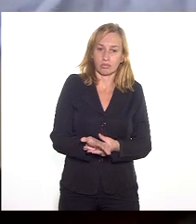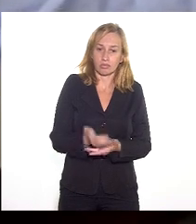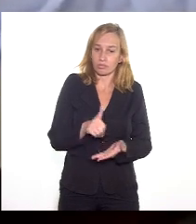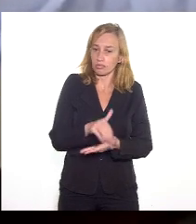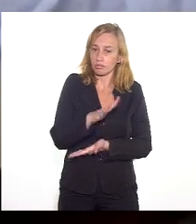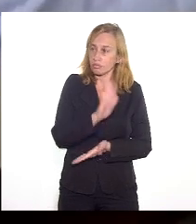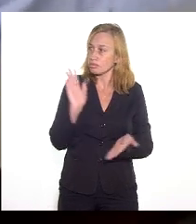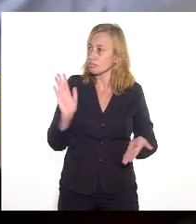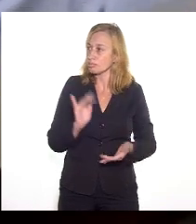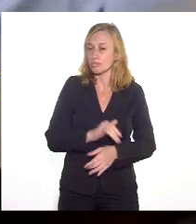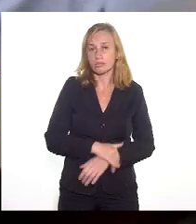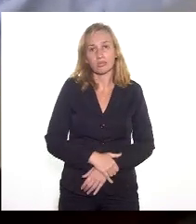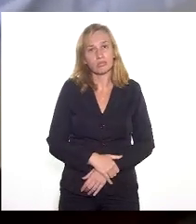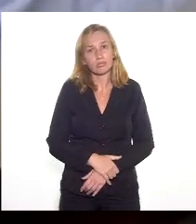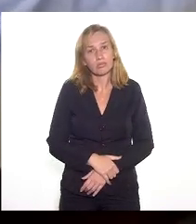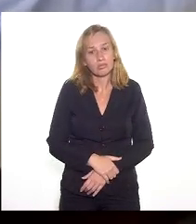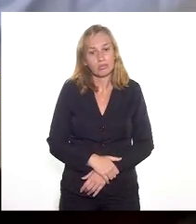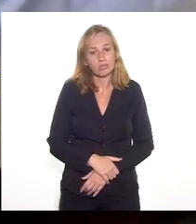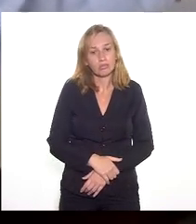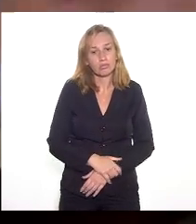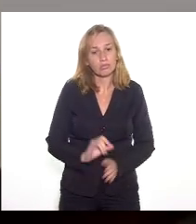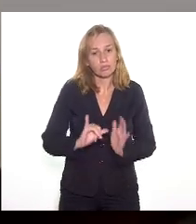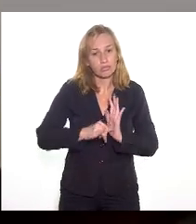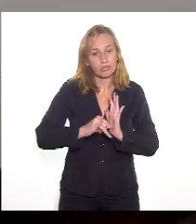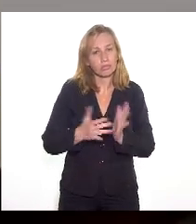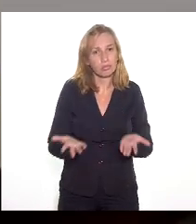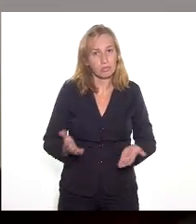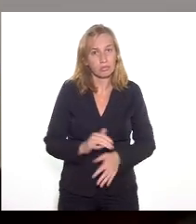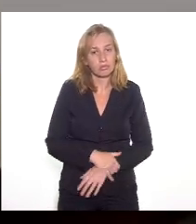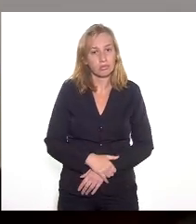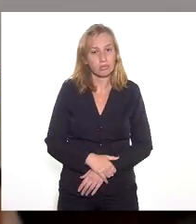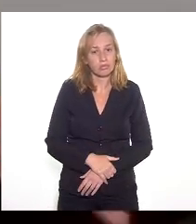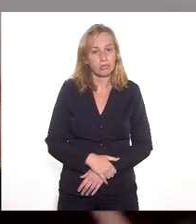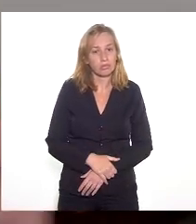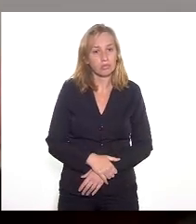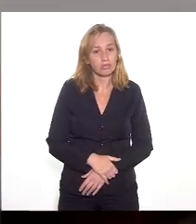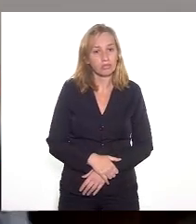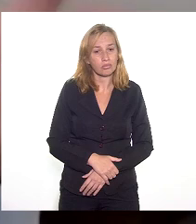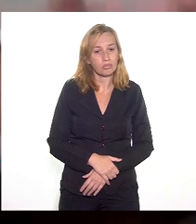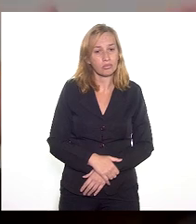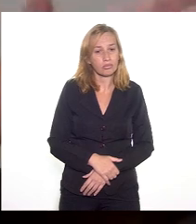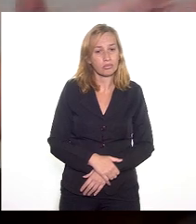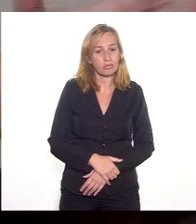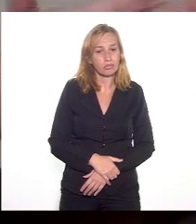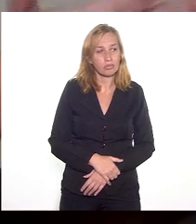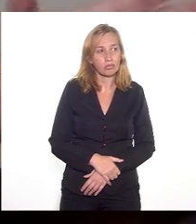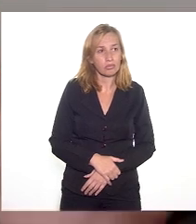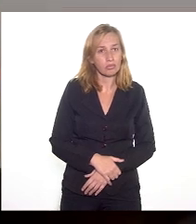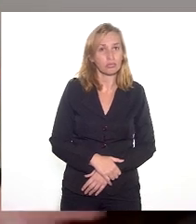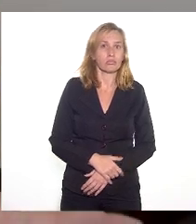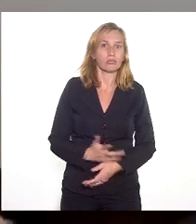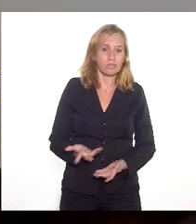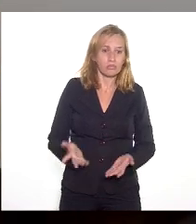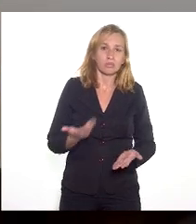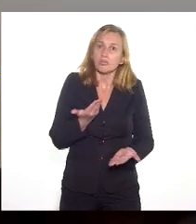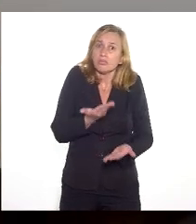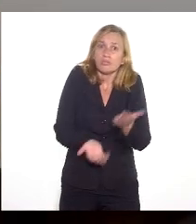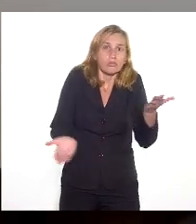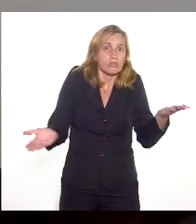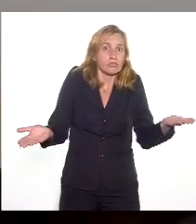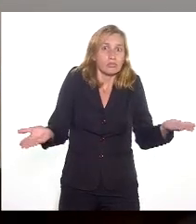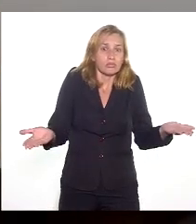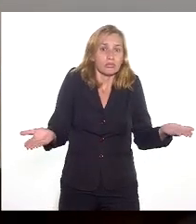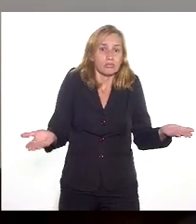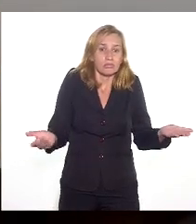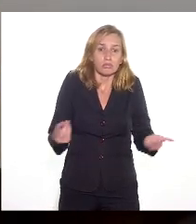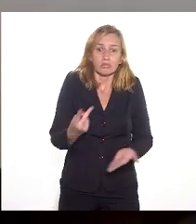e com a exoneração. O Diário Oficial, então, de um só golpe, eles perderam